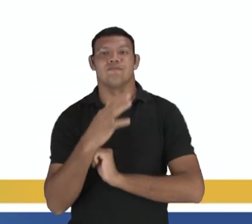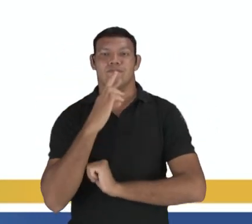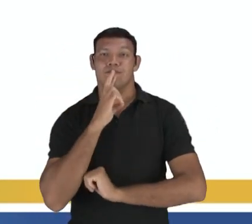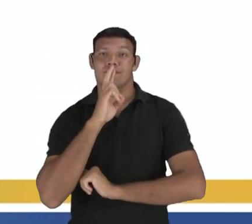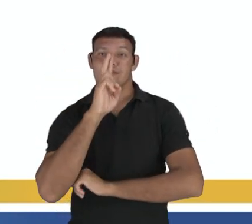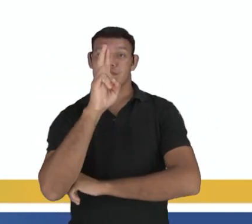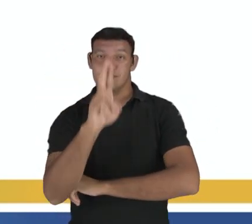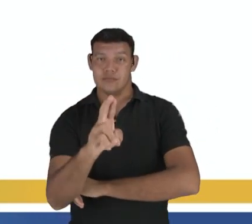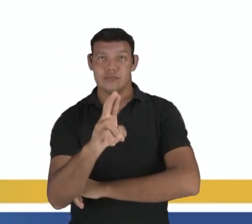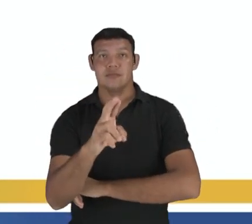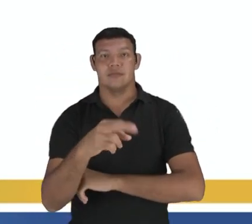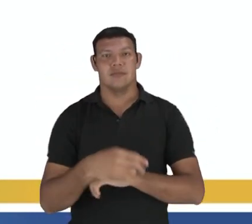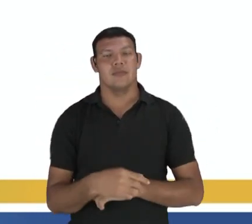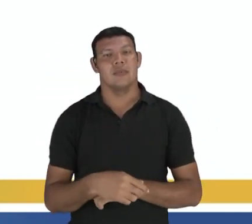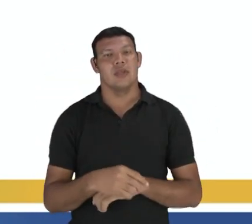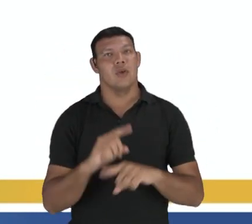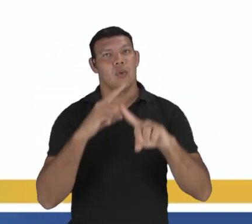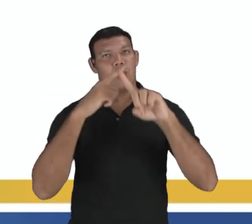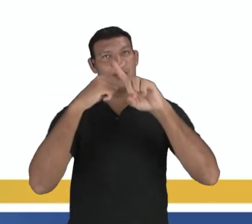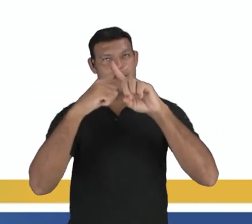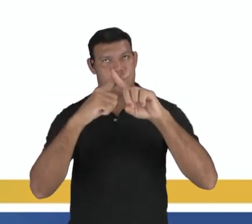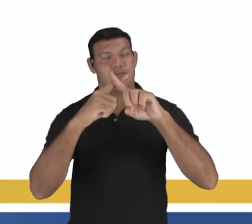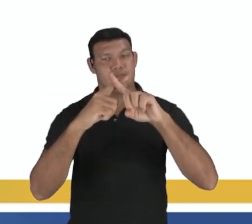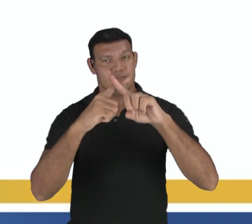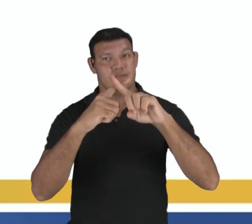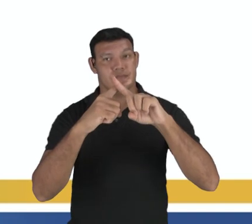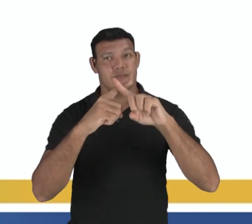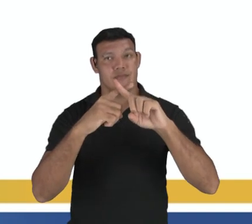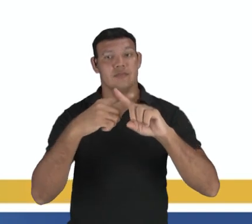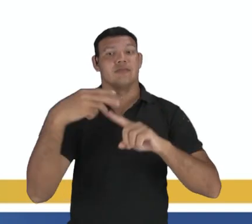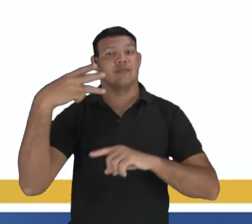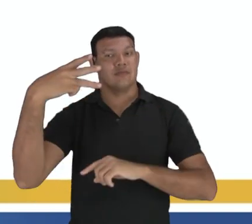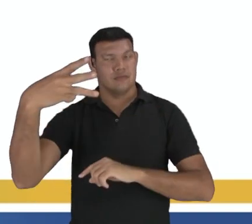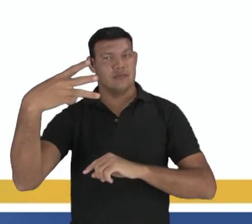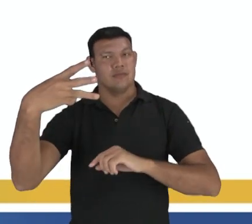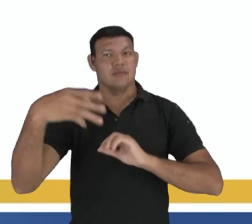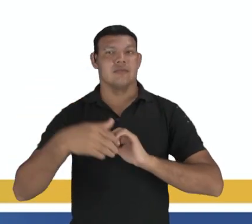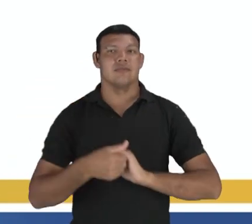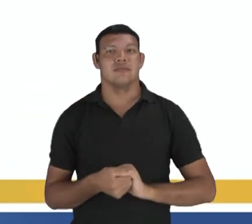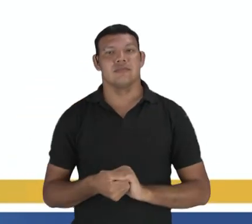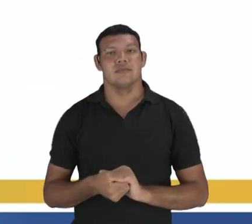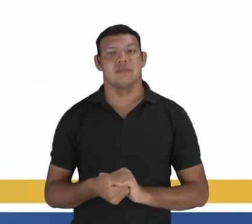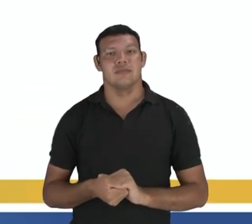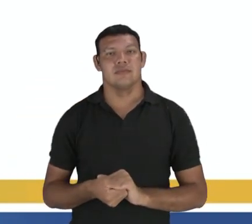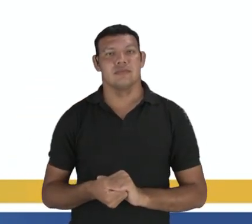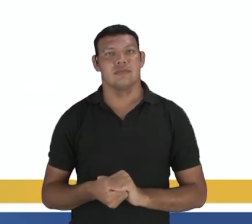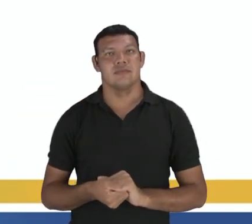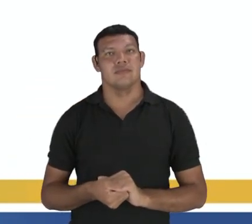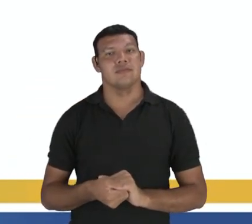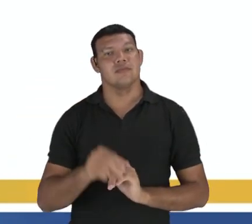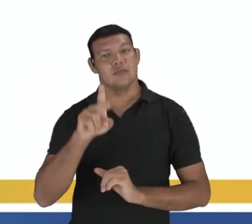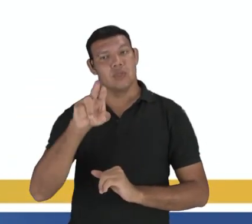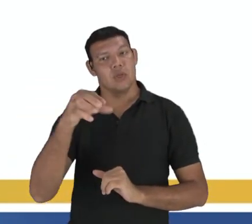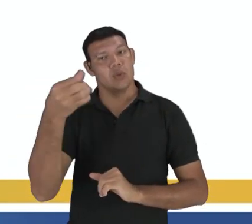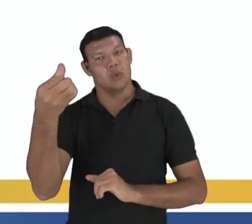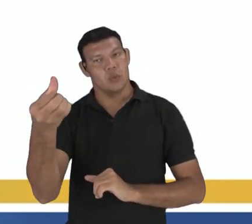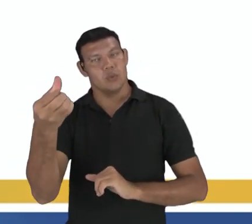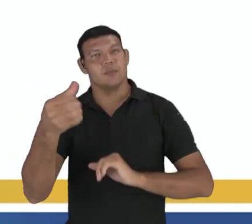produto de 3, ou o 2 multiplicado por 3. E aí nós temos a resposta